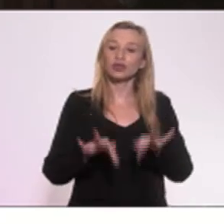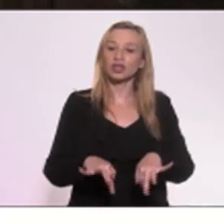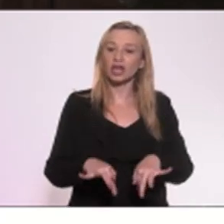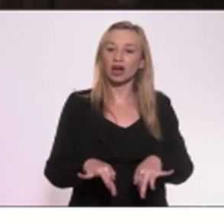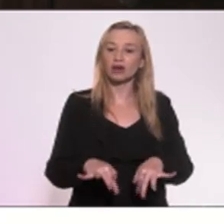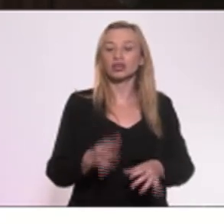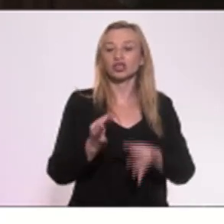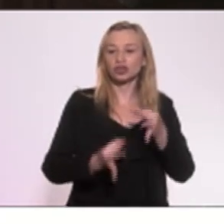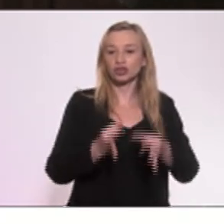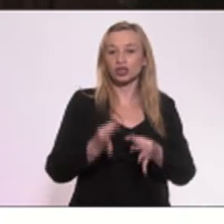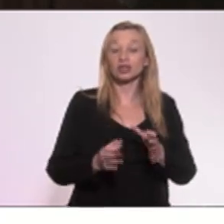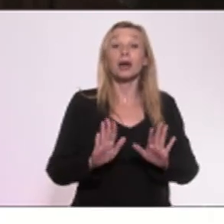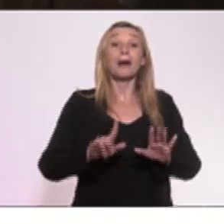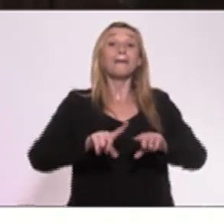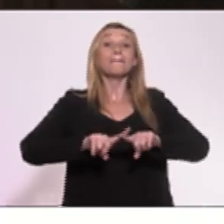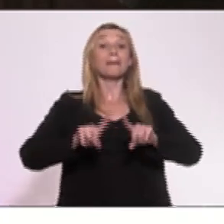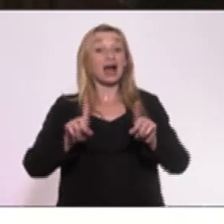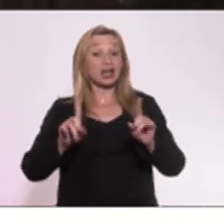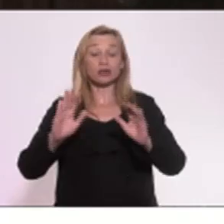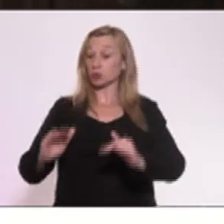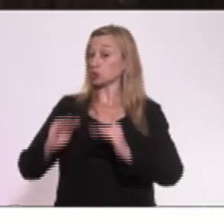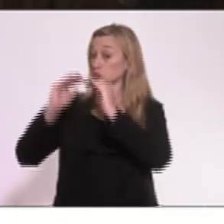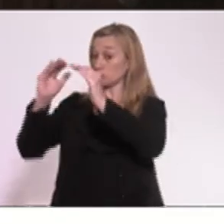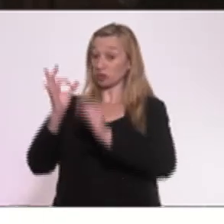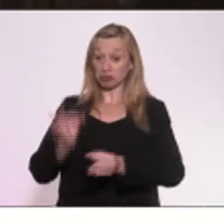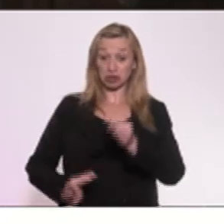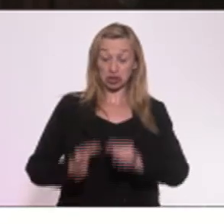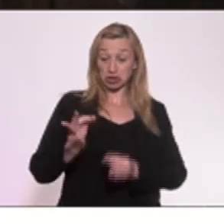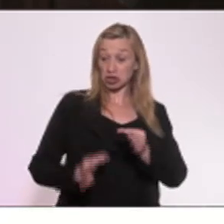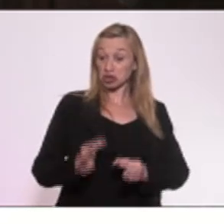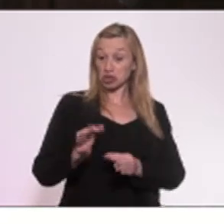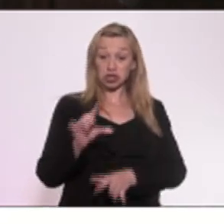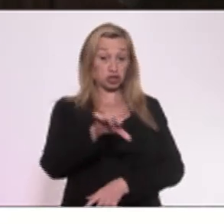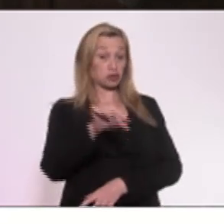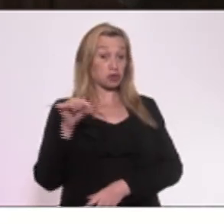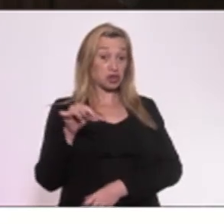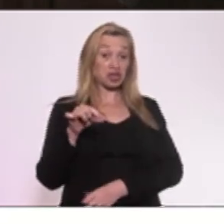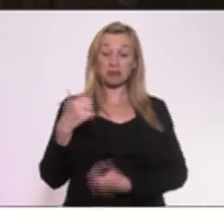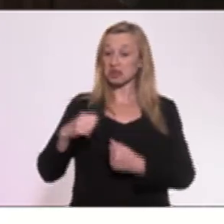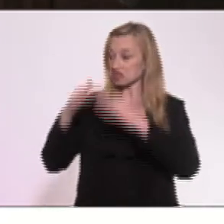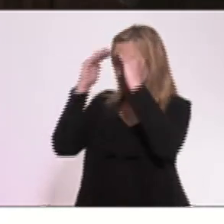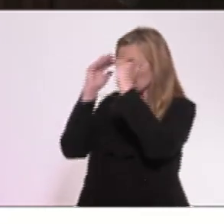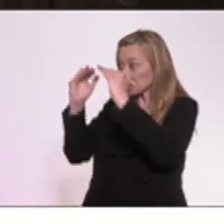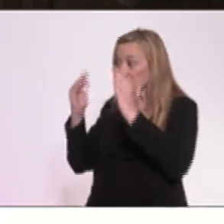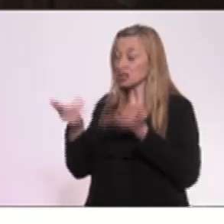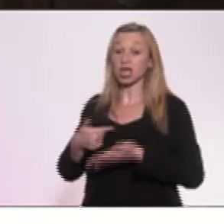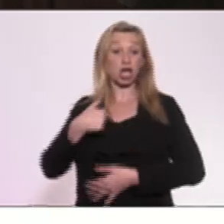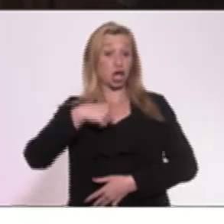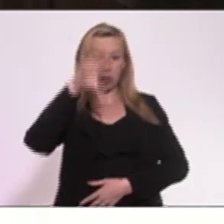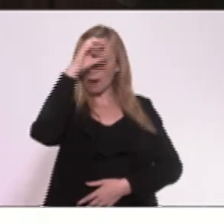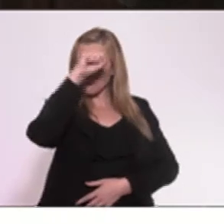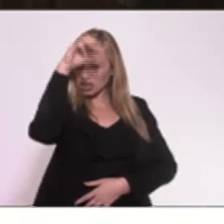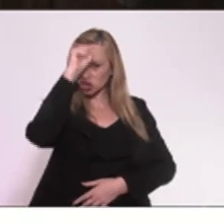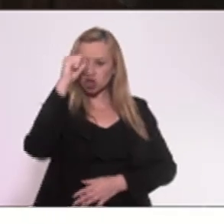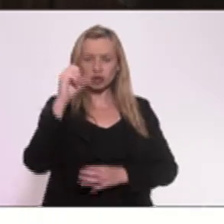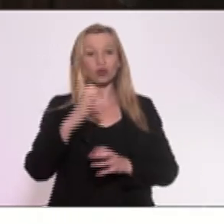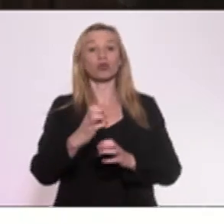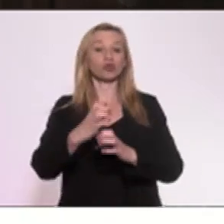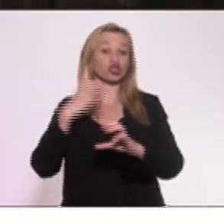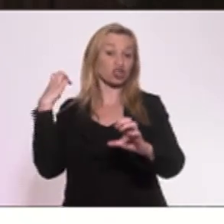que o Supremo decidir é para ser acatado, né? Eu aprendi como